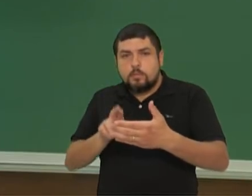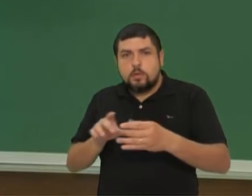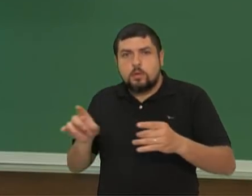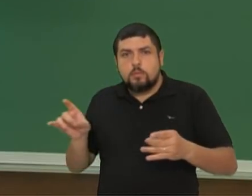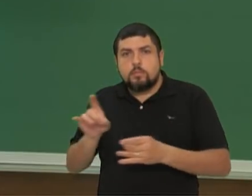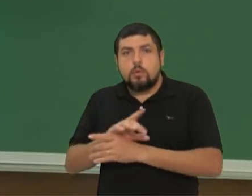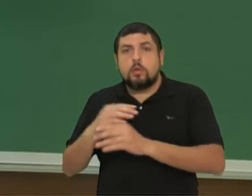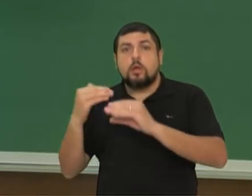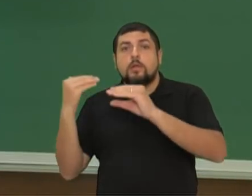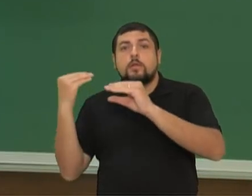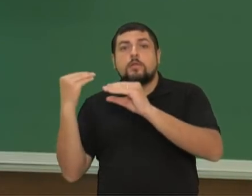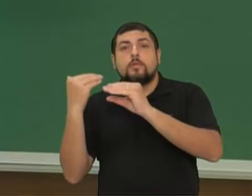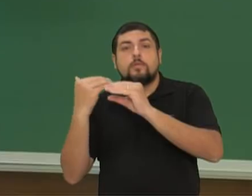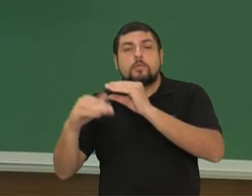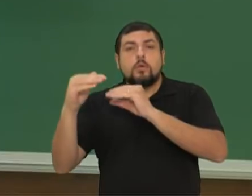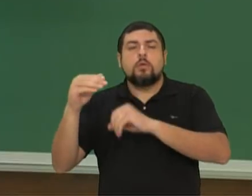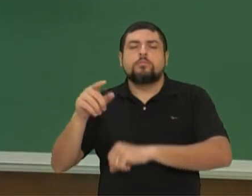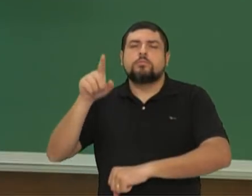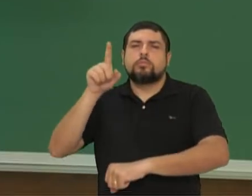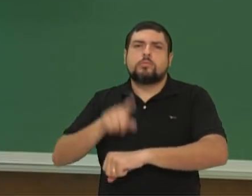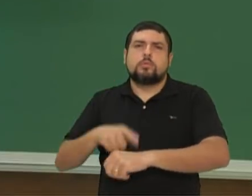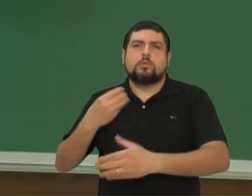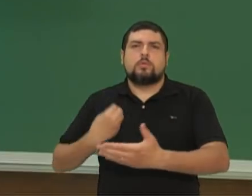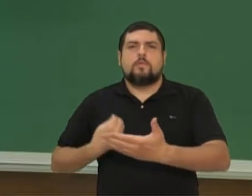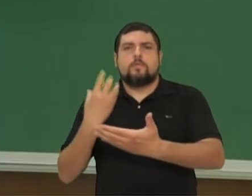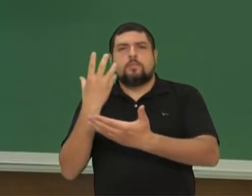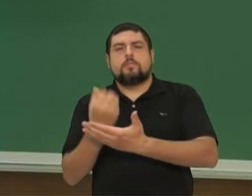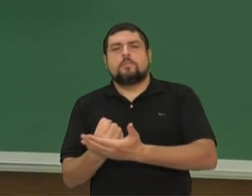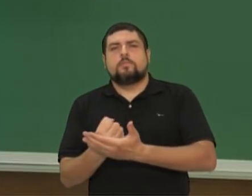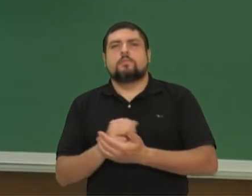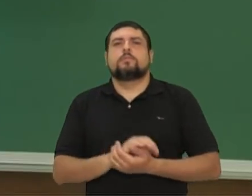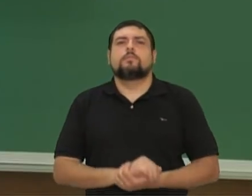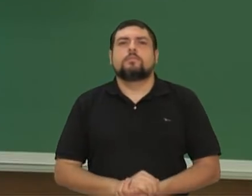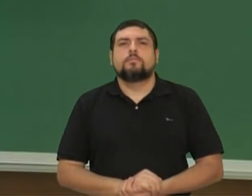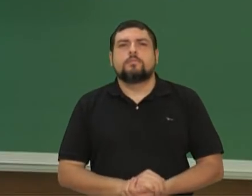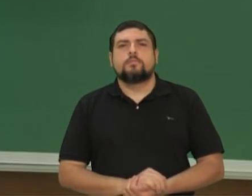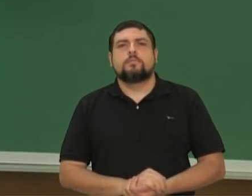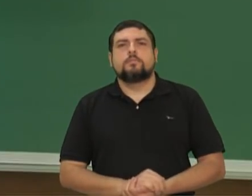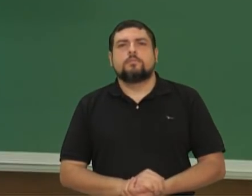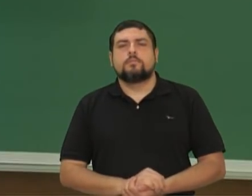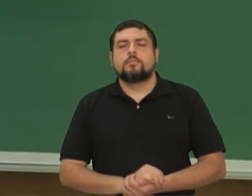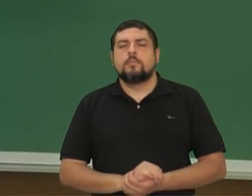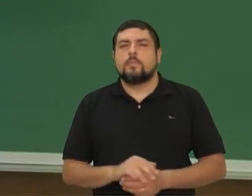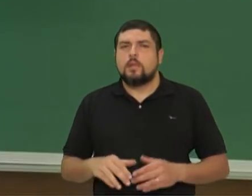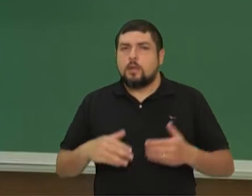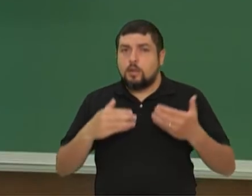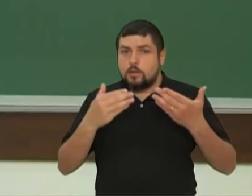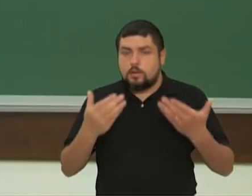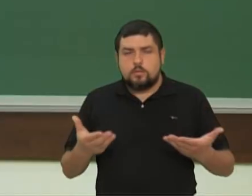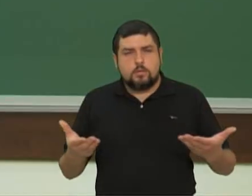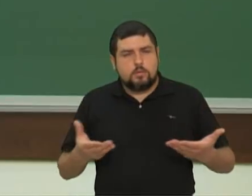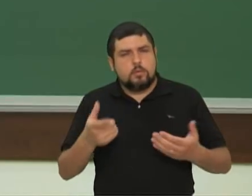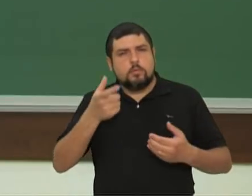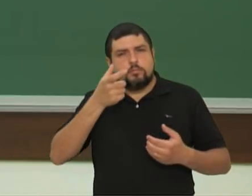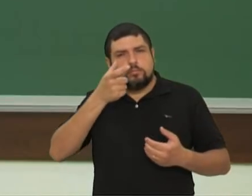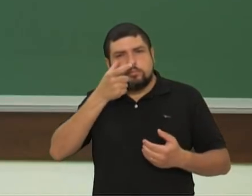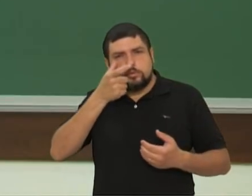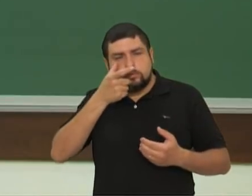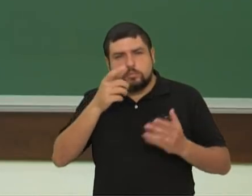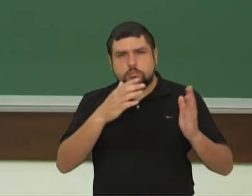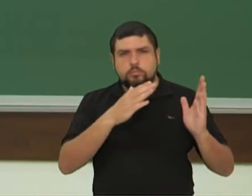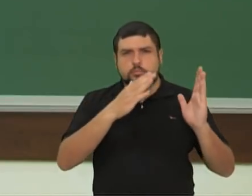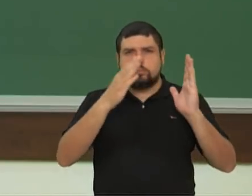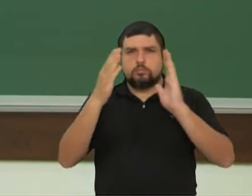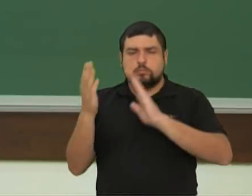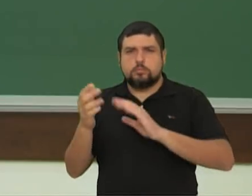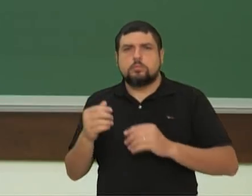envia. Enviou? A tua presença está garantida, certo? Então acompanha tudo, gente. Olha, aqui durante a aula,